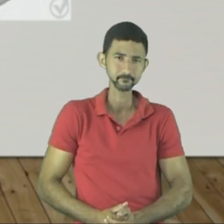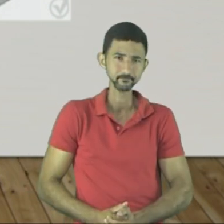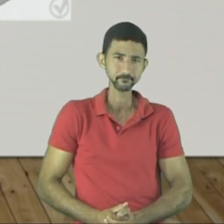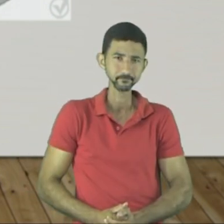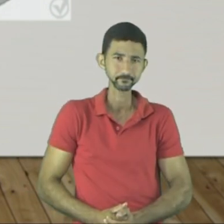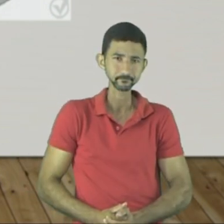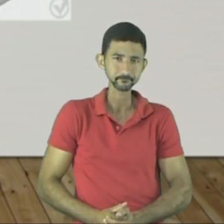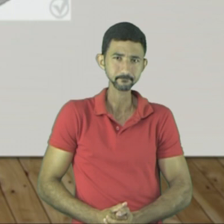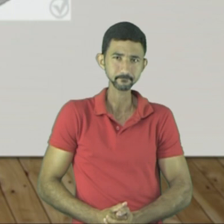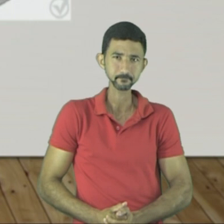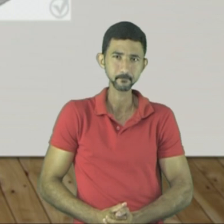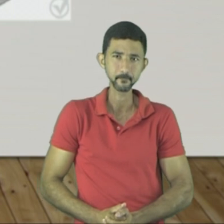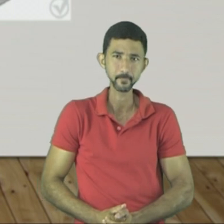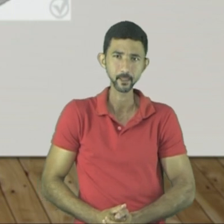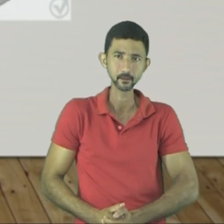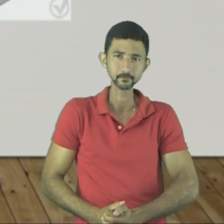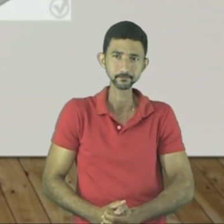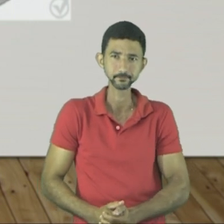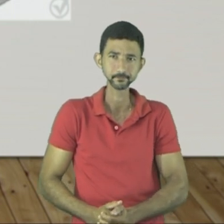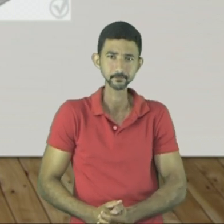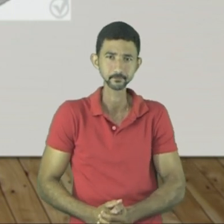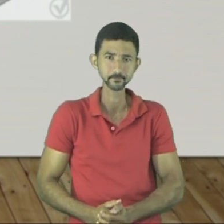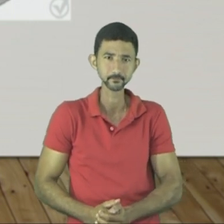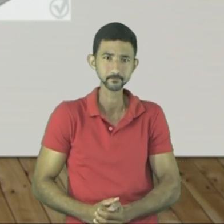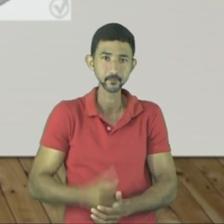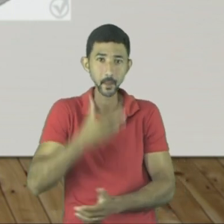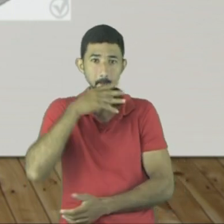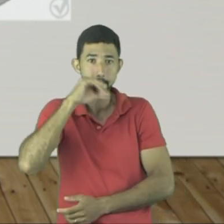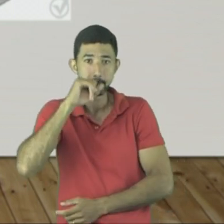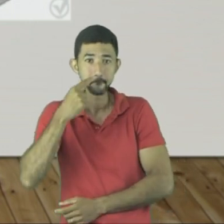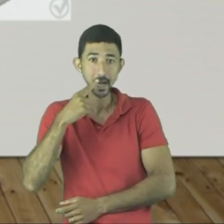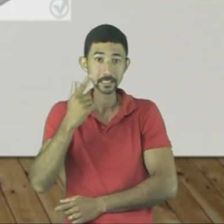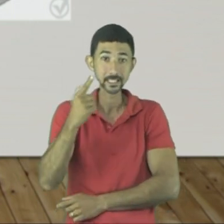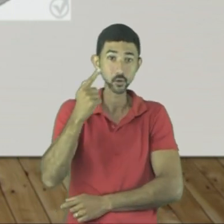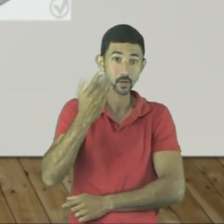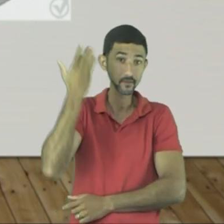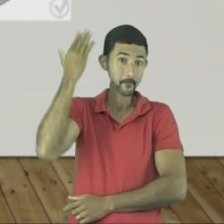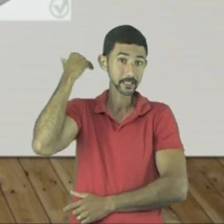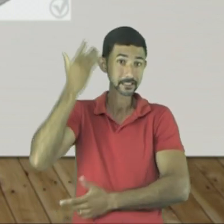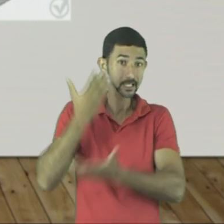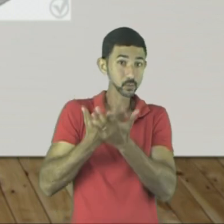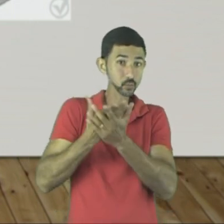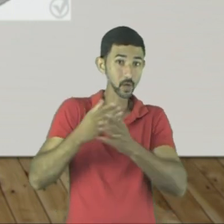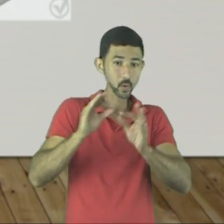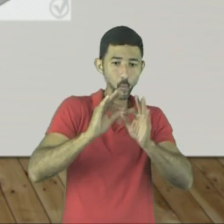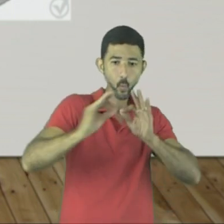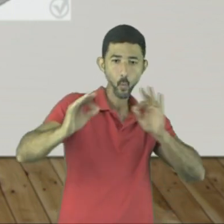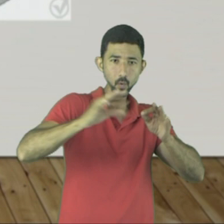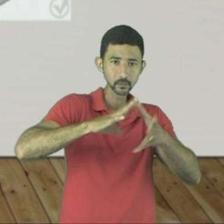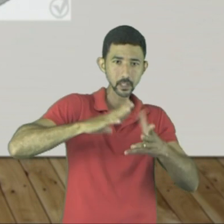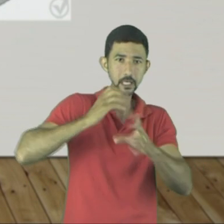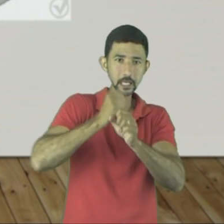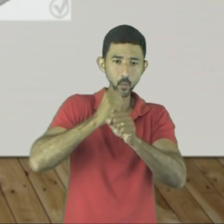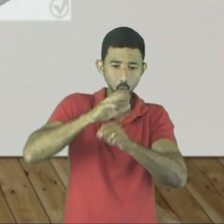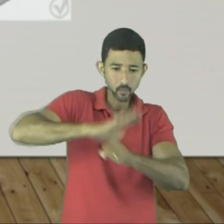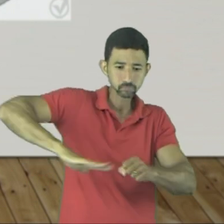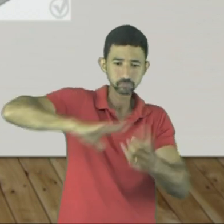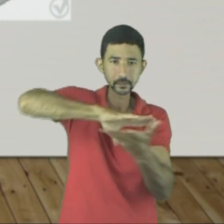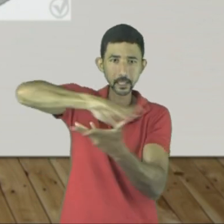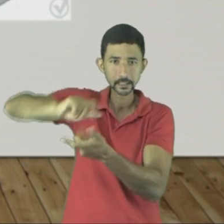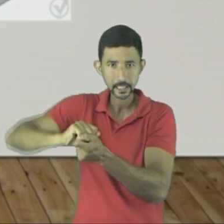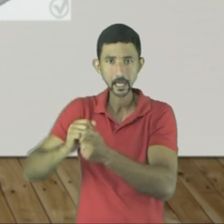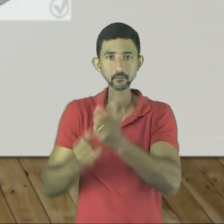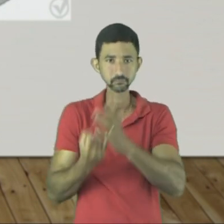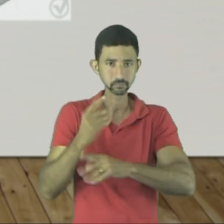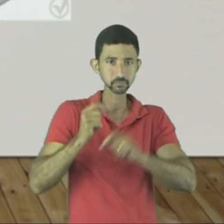pré-socrático. É considerado o pai da geografia da antiguidade em função dos importantes estudos sobre as medições da Terra que realizou. Foi